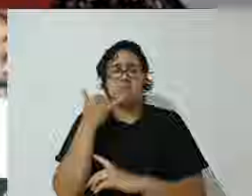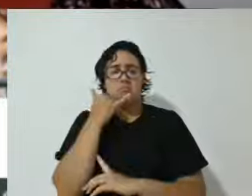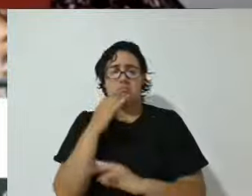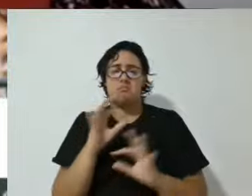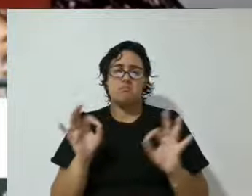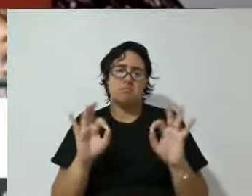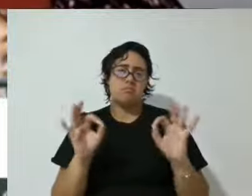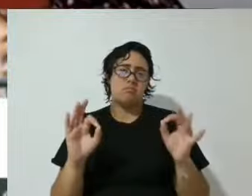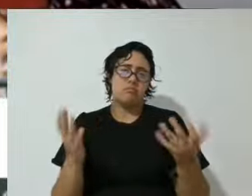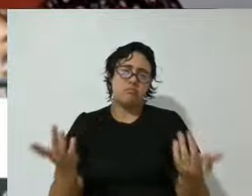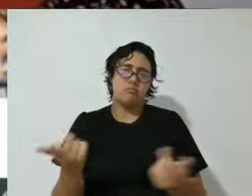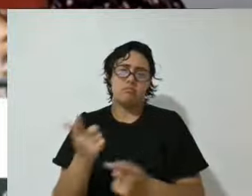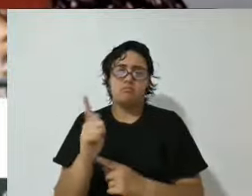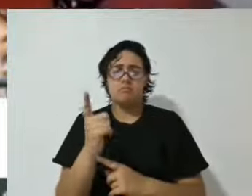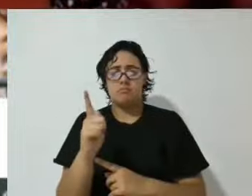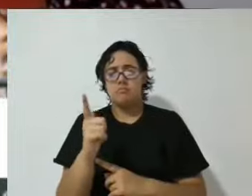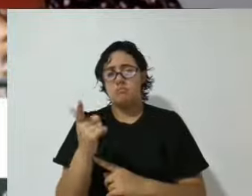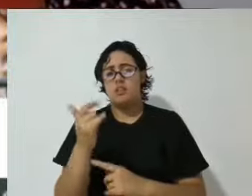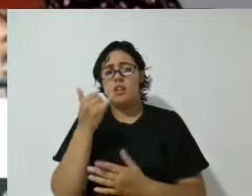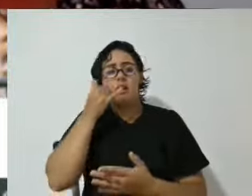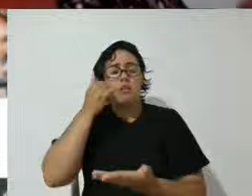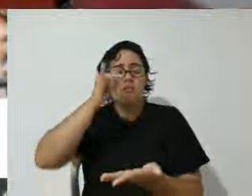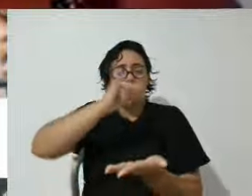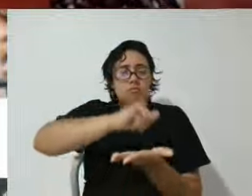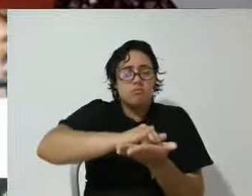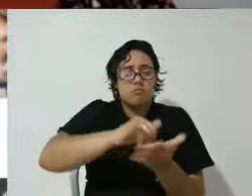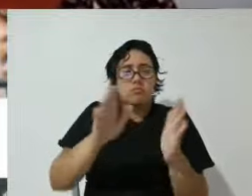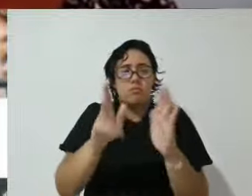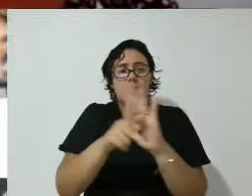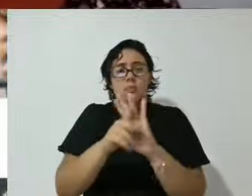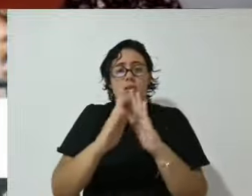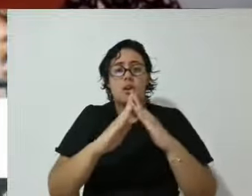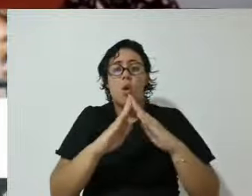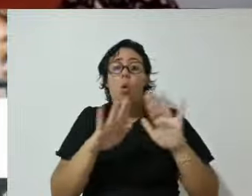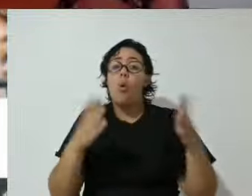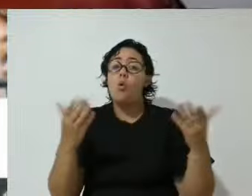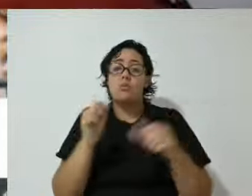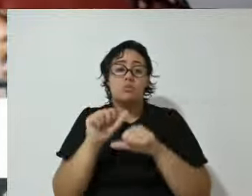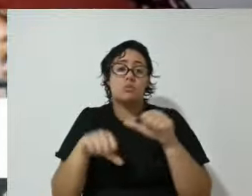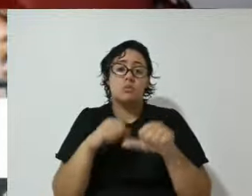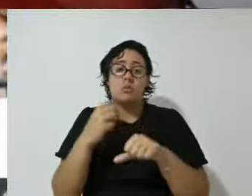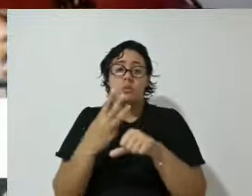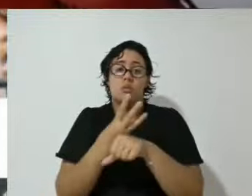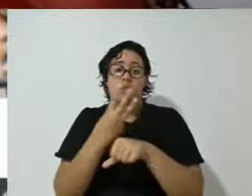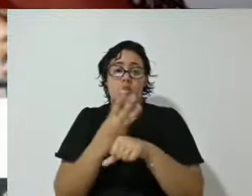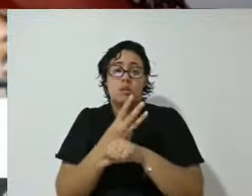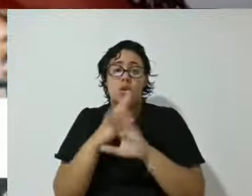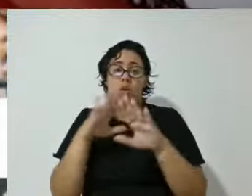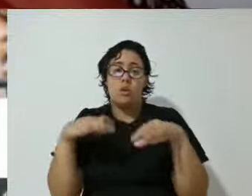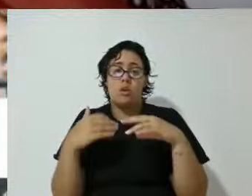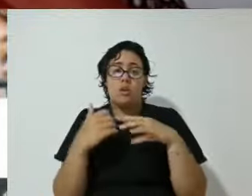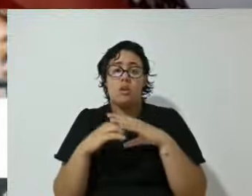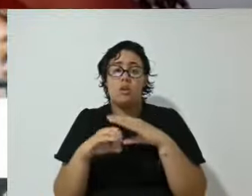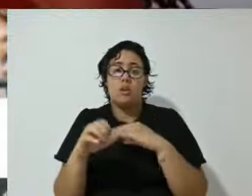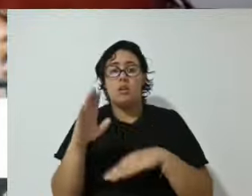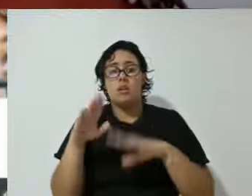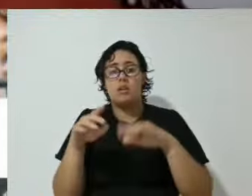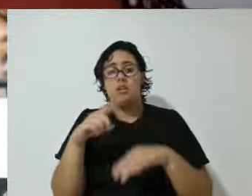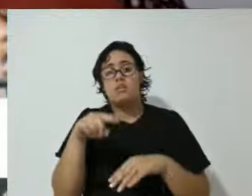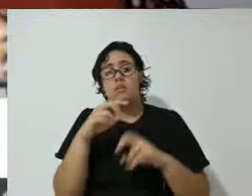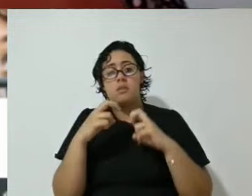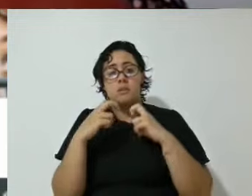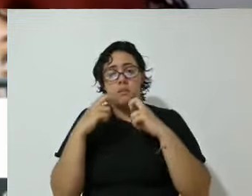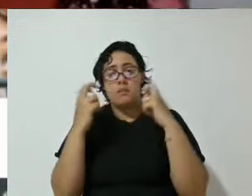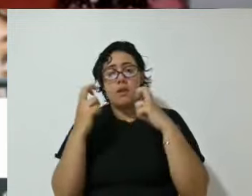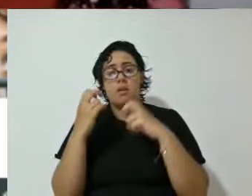nos equipamentos não tem. Né? Ou é e-mail ou WhatsApp. Né? WhatsApp. E aí, às vezes, você fica constrangida até de ligar